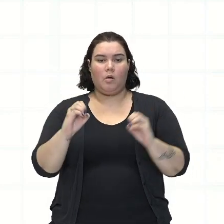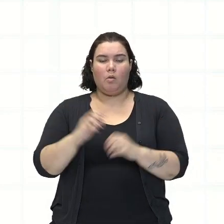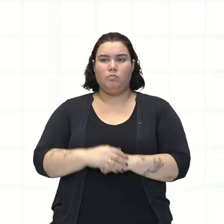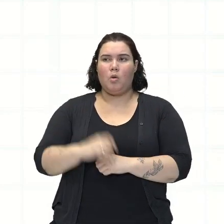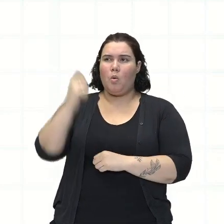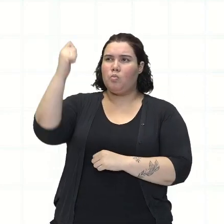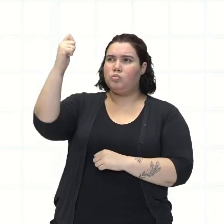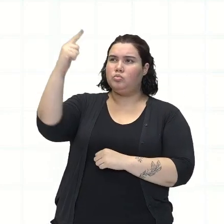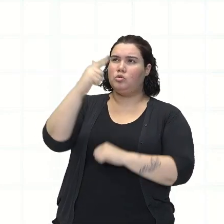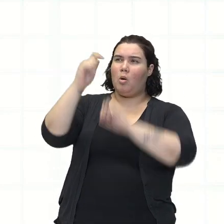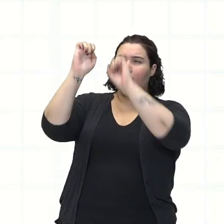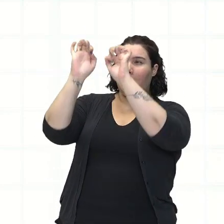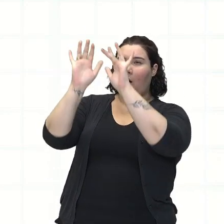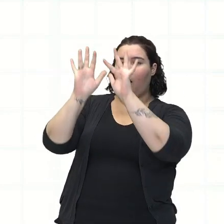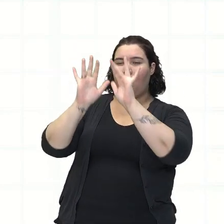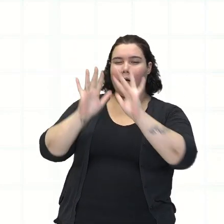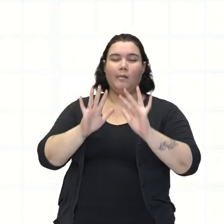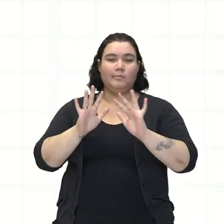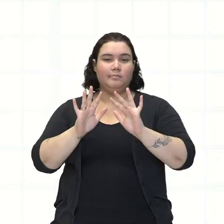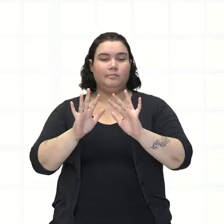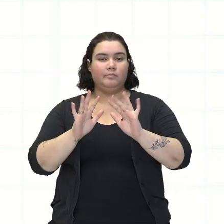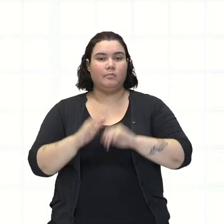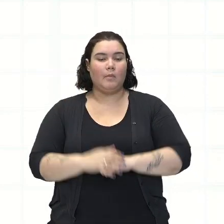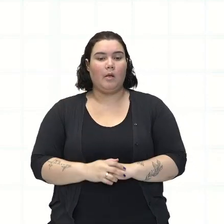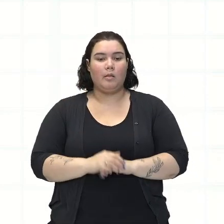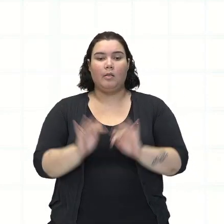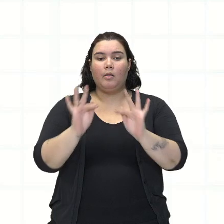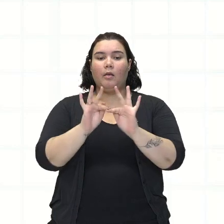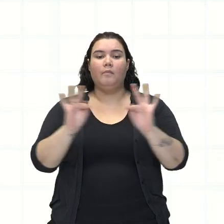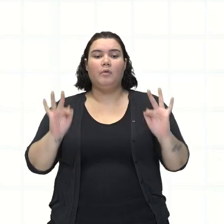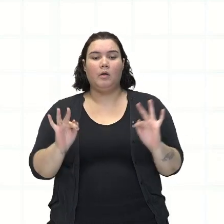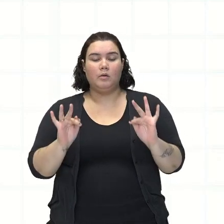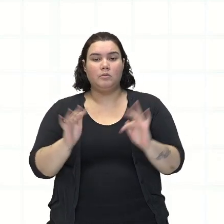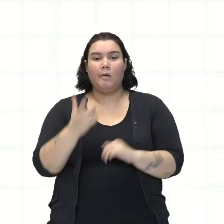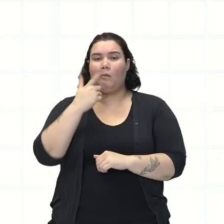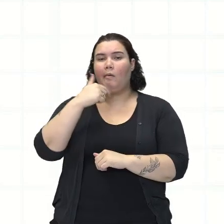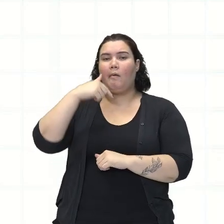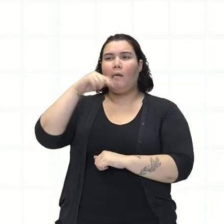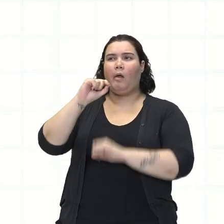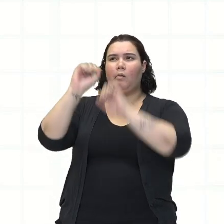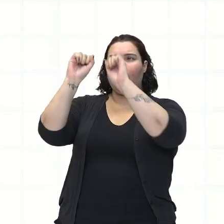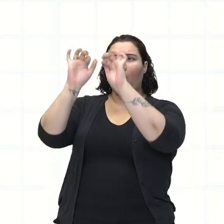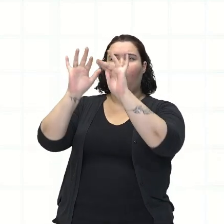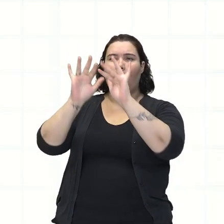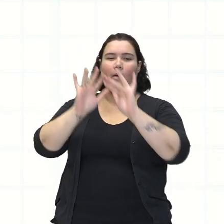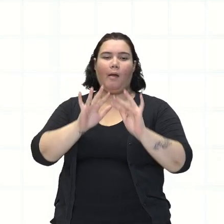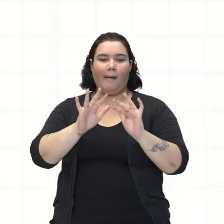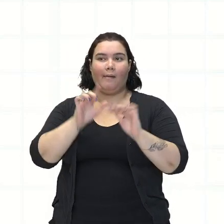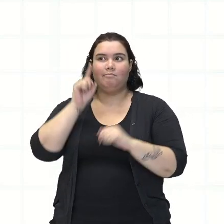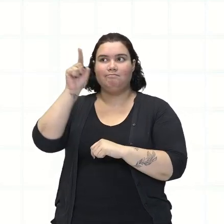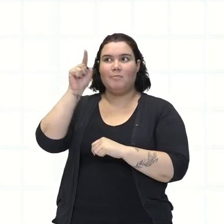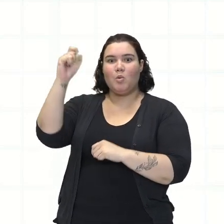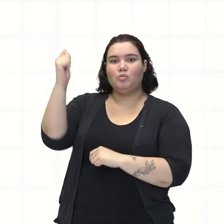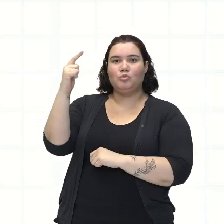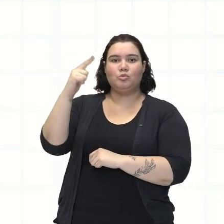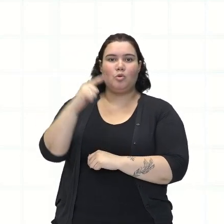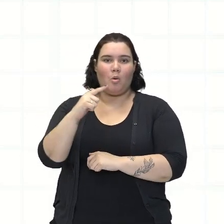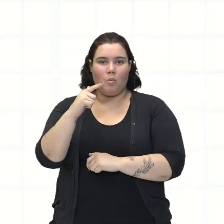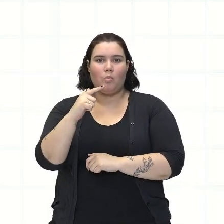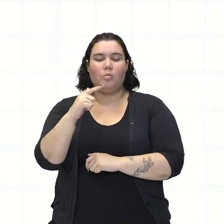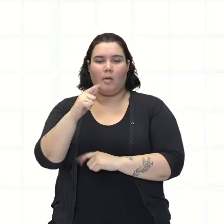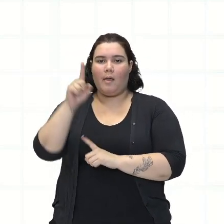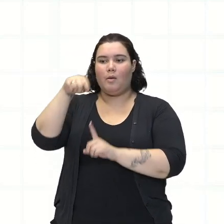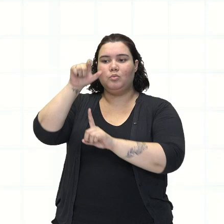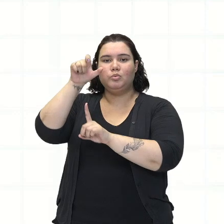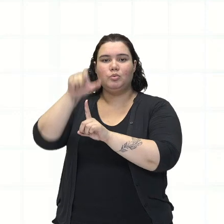oração diz algo sobre. Eu vou fazer aquela perguntinha clássica, quem brilha? O sol.